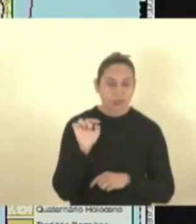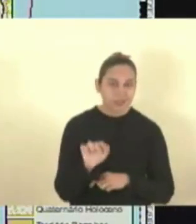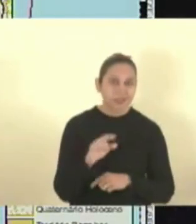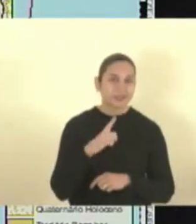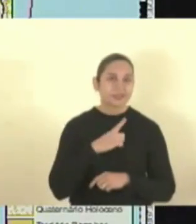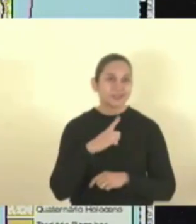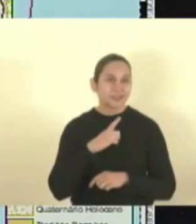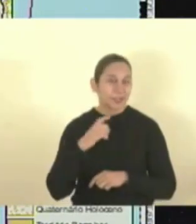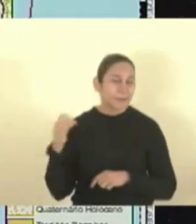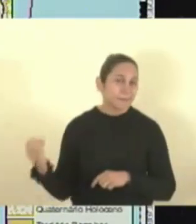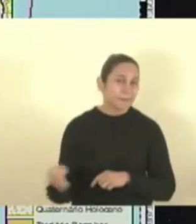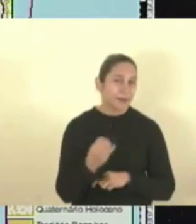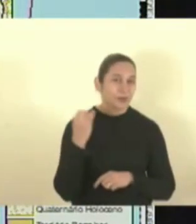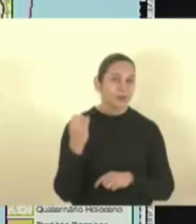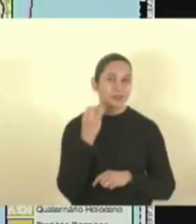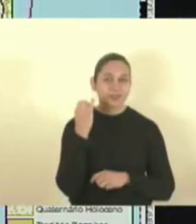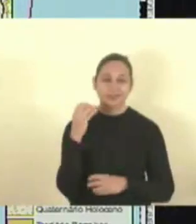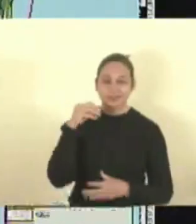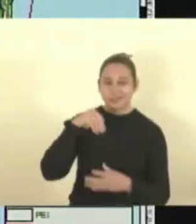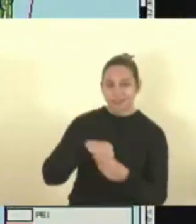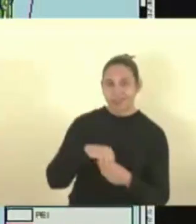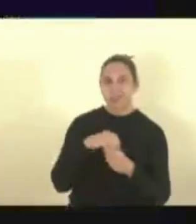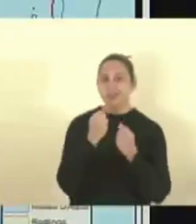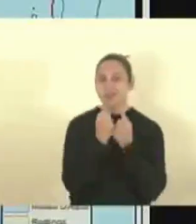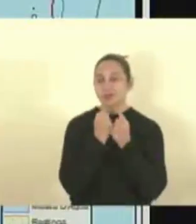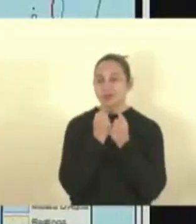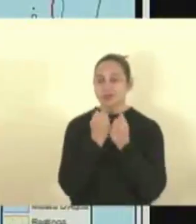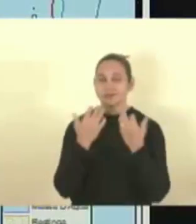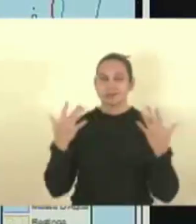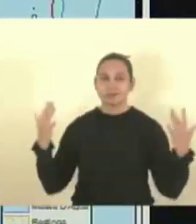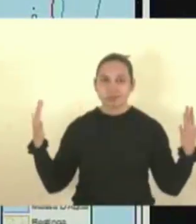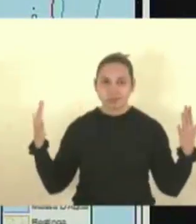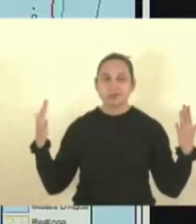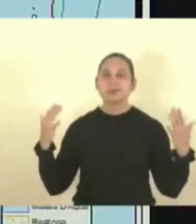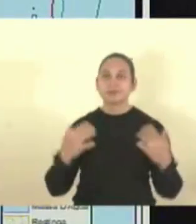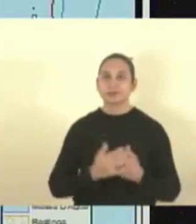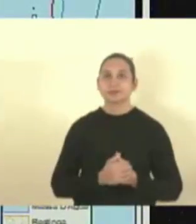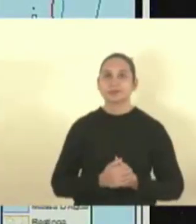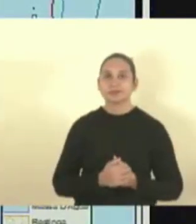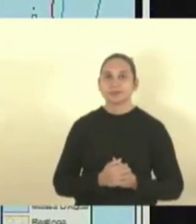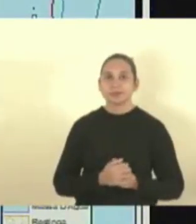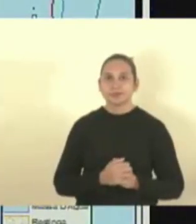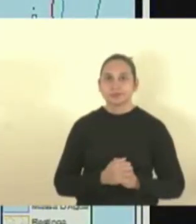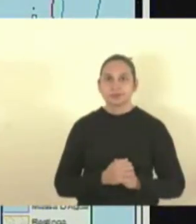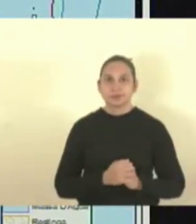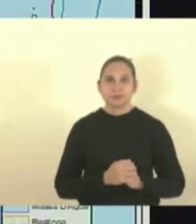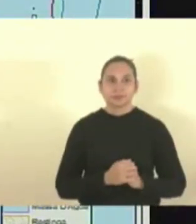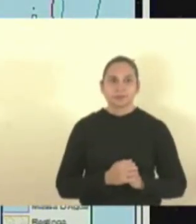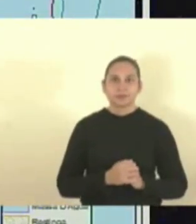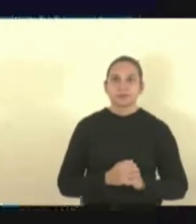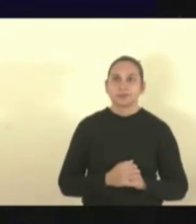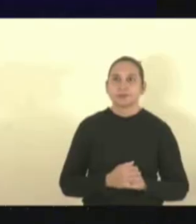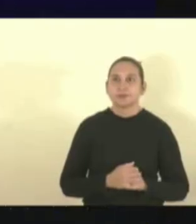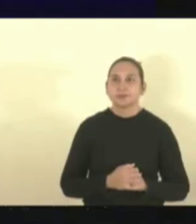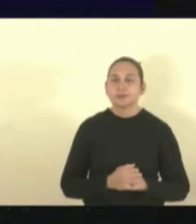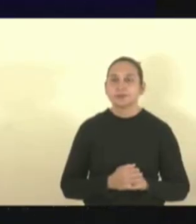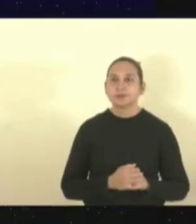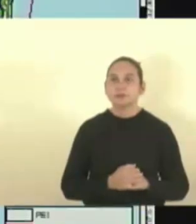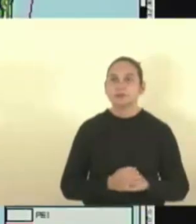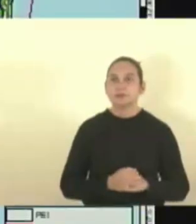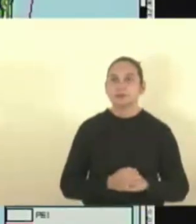hidrológica extremamente importante nessa paisagem costeira, né? Ups, passou aqui, desculpe. Voltar um.